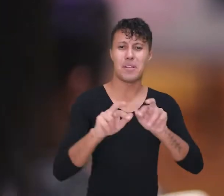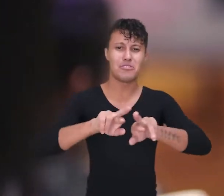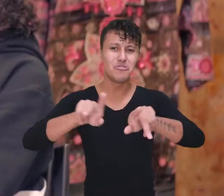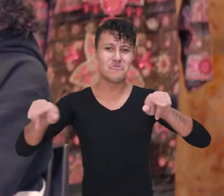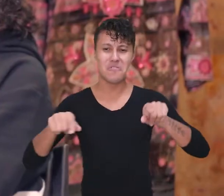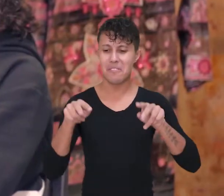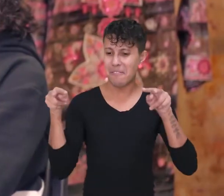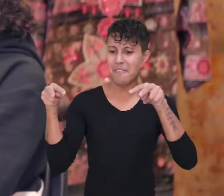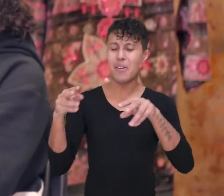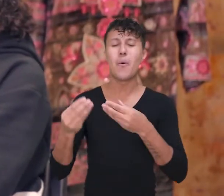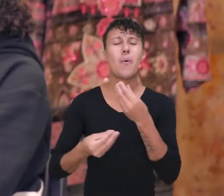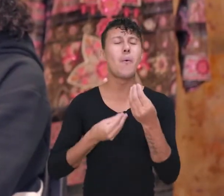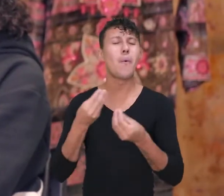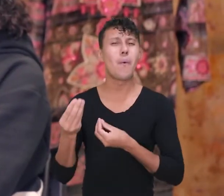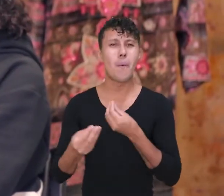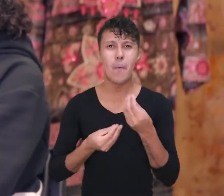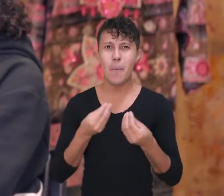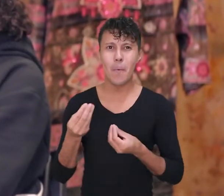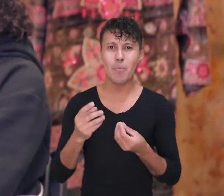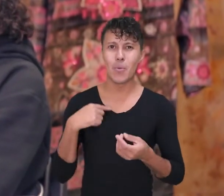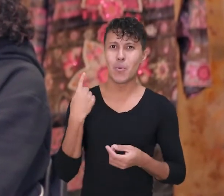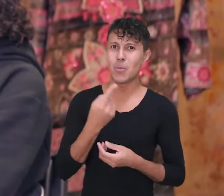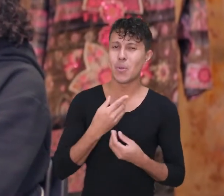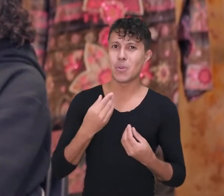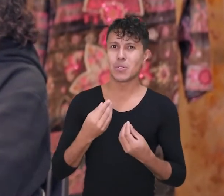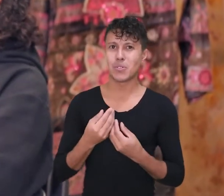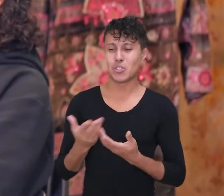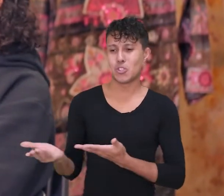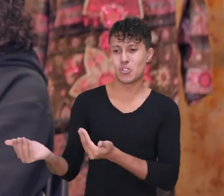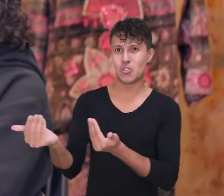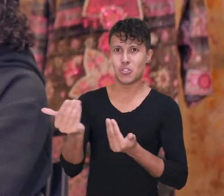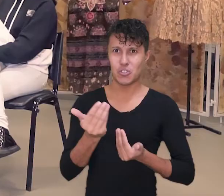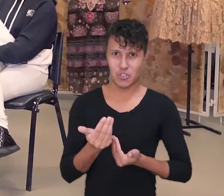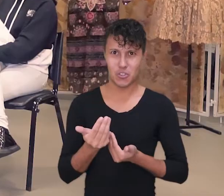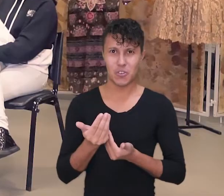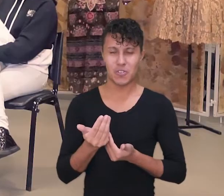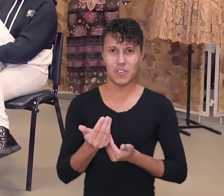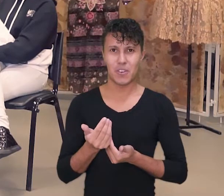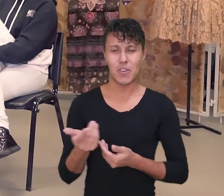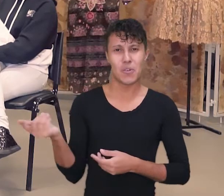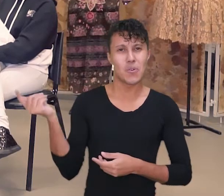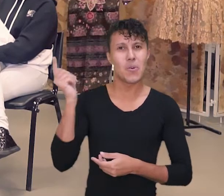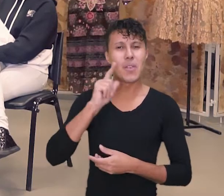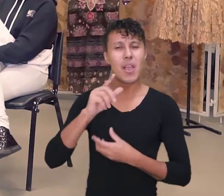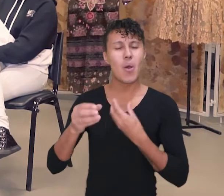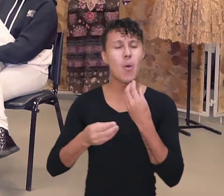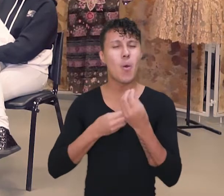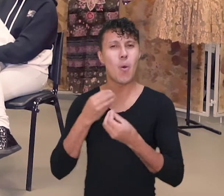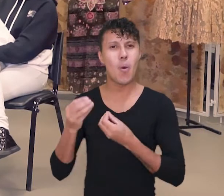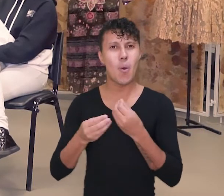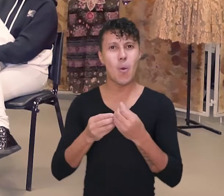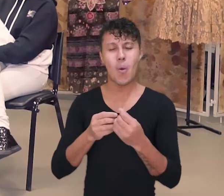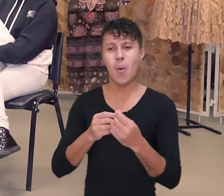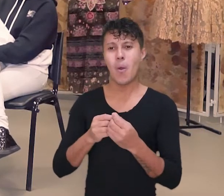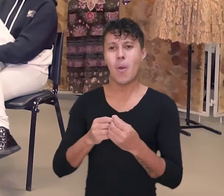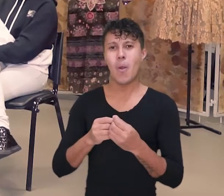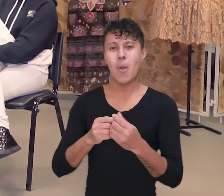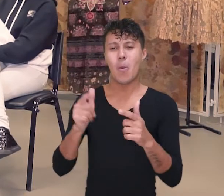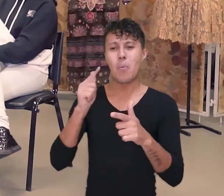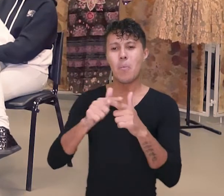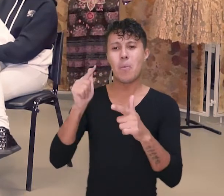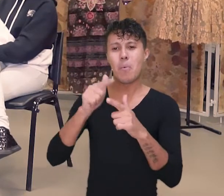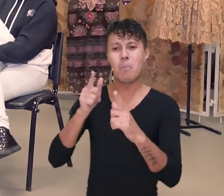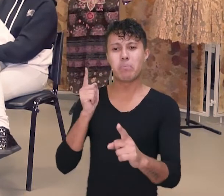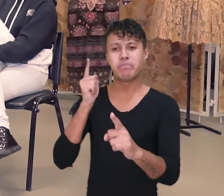E aí assim, como que a gente, enquanto juventudes, a gente consegue ir ao encontro dos